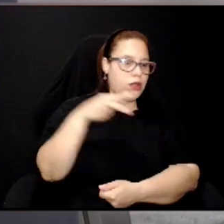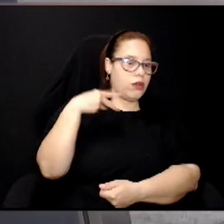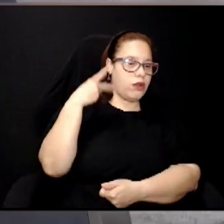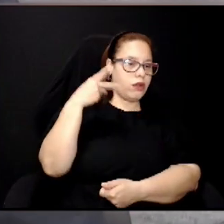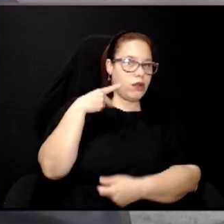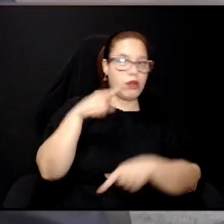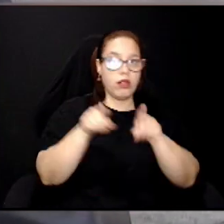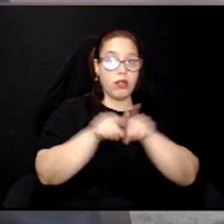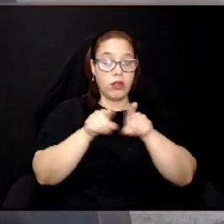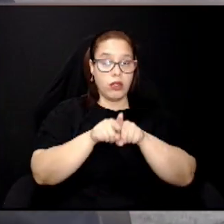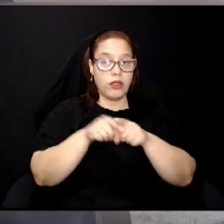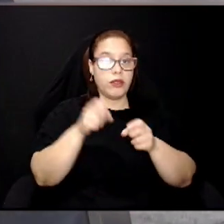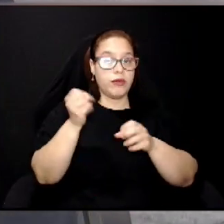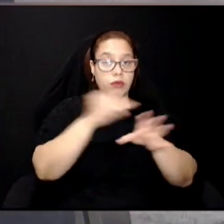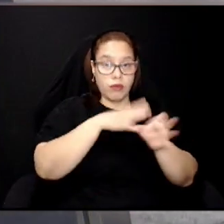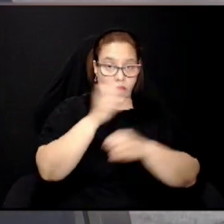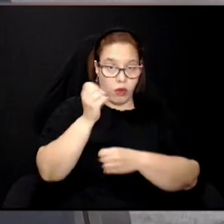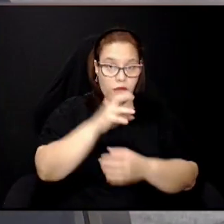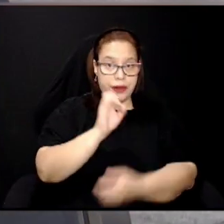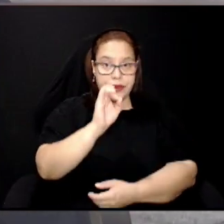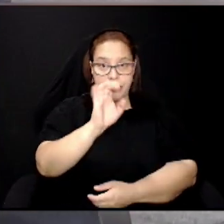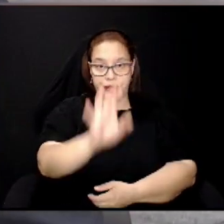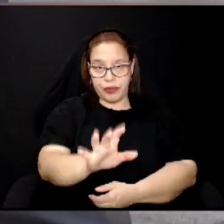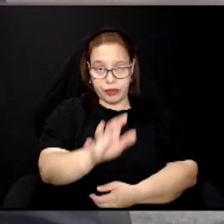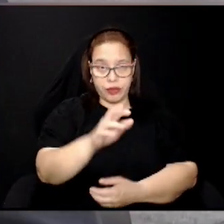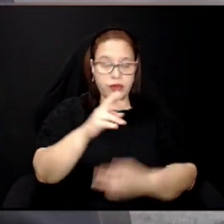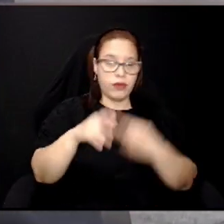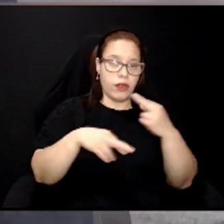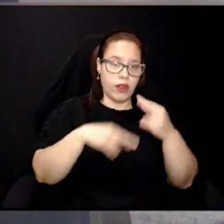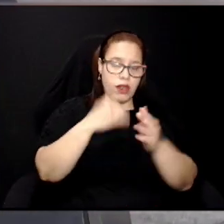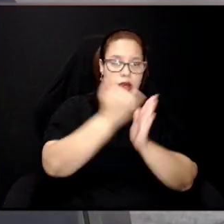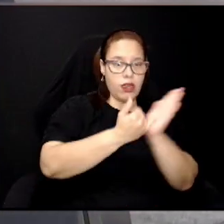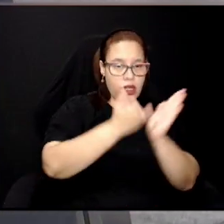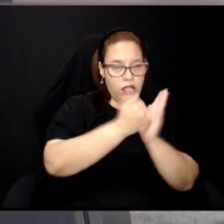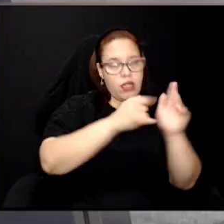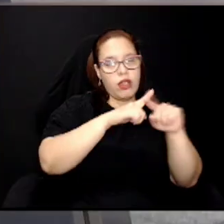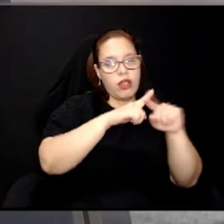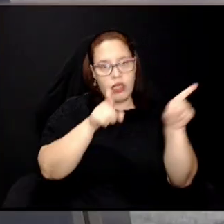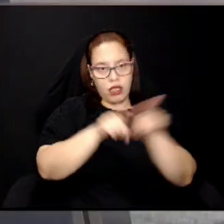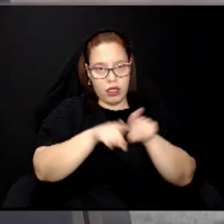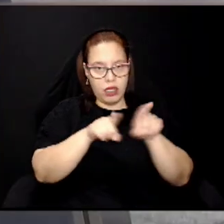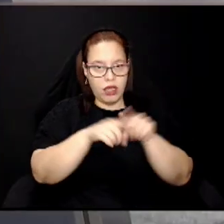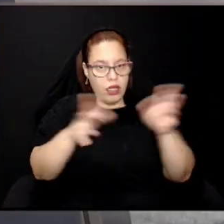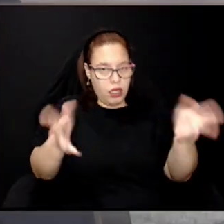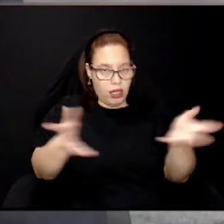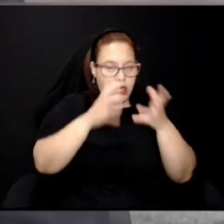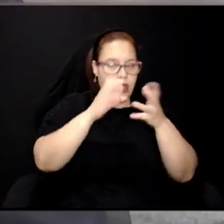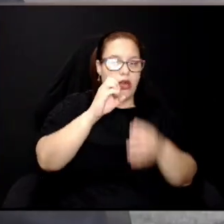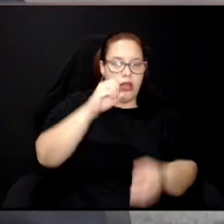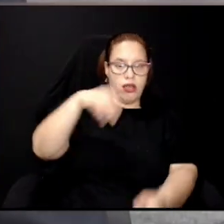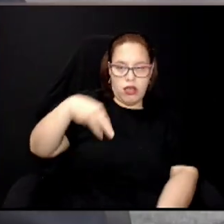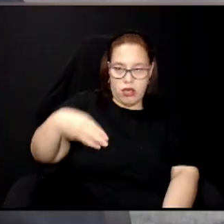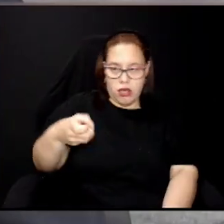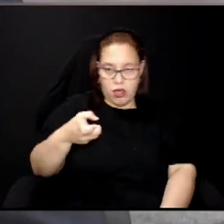nos atualizar, não só sobre a reforma tributária, mas também o fomento do comércio exterior aqui na nossa região. Eu acho que tem tudo para,